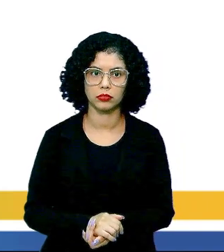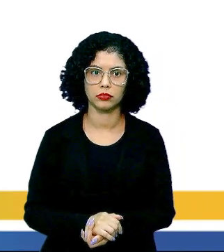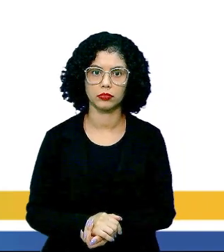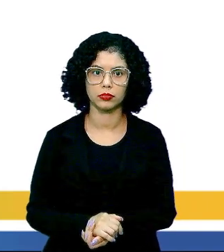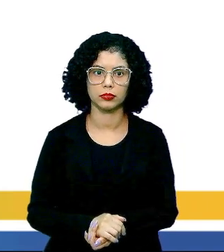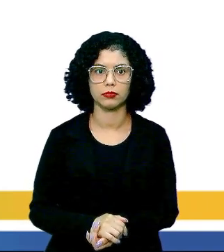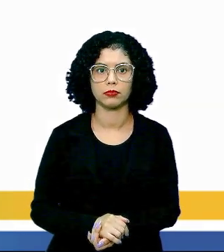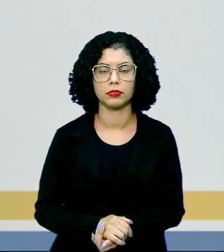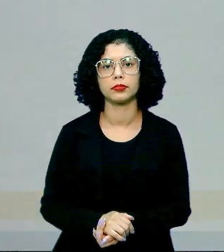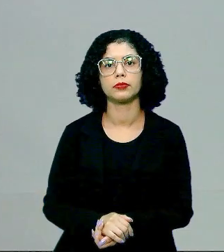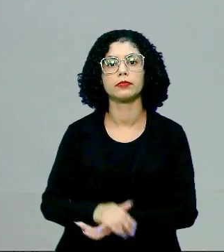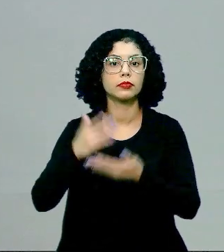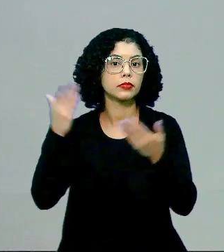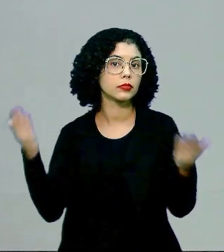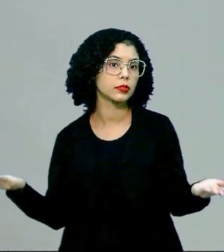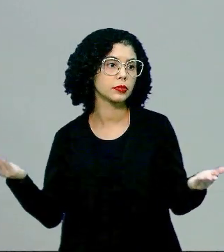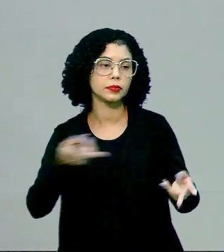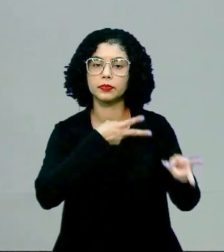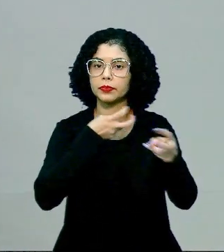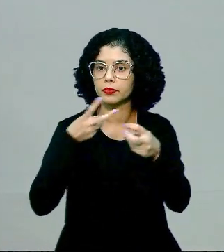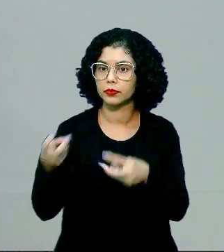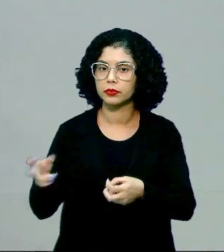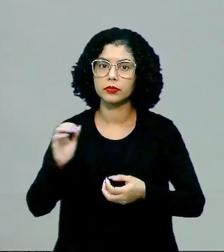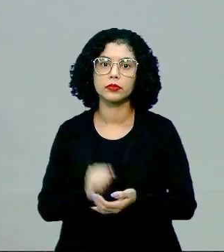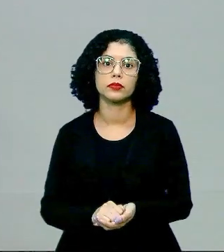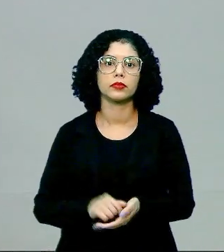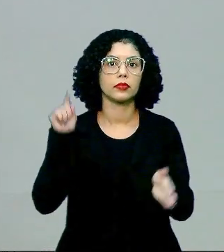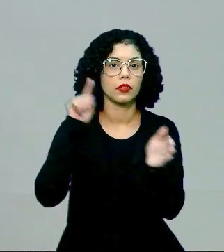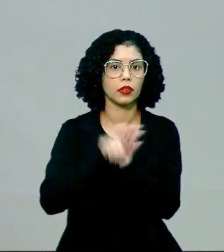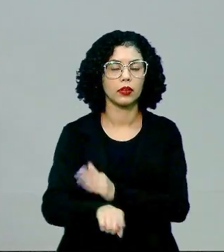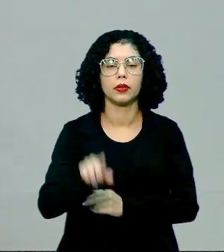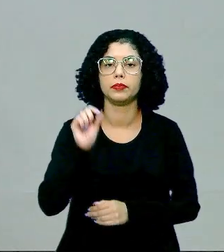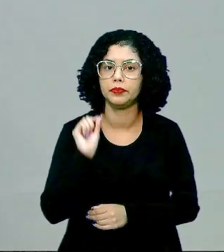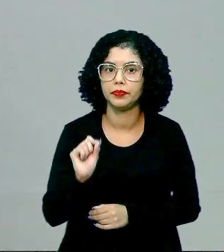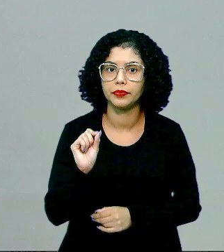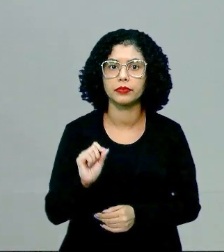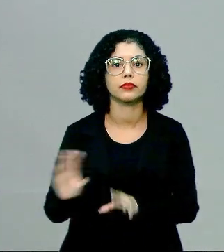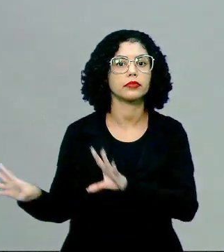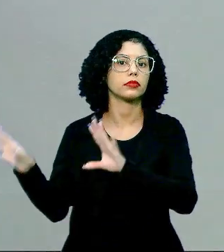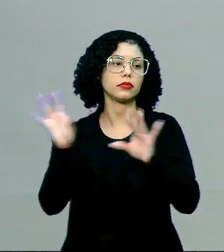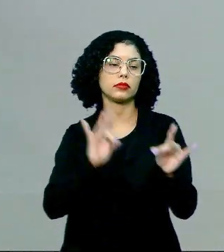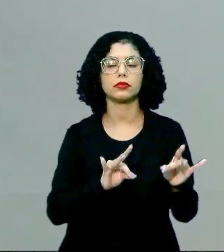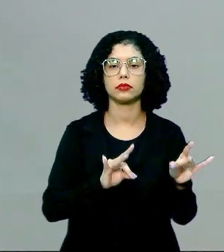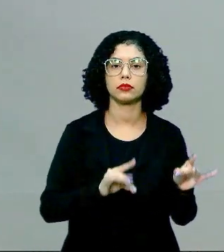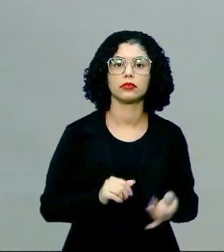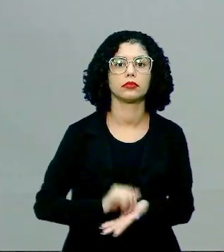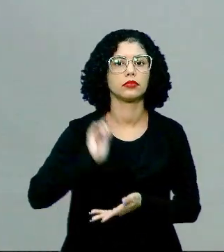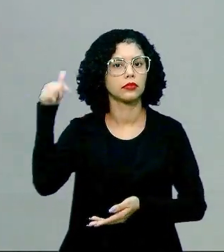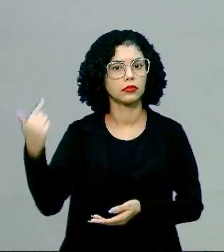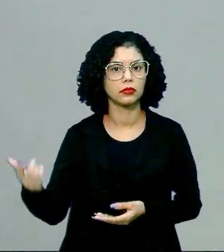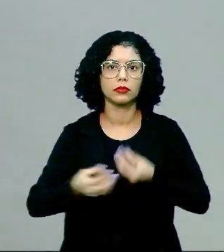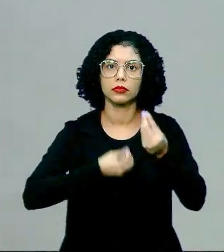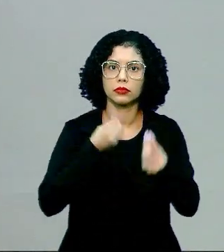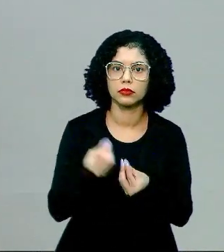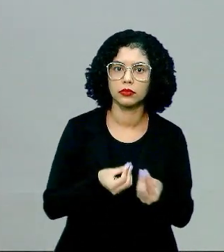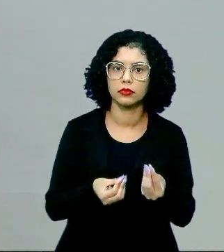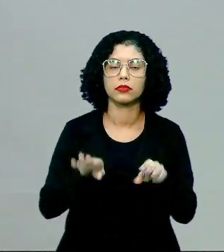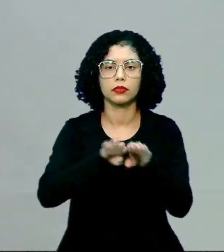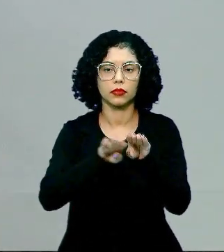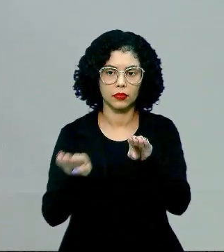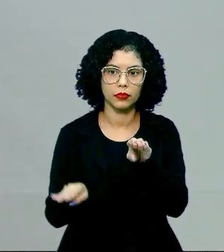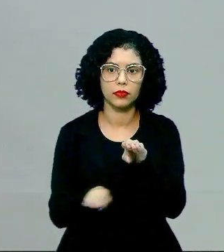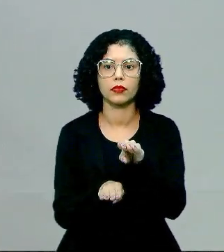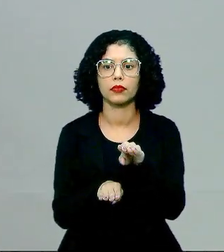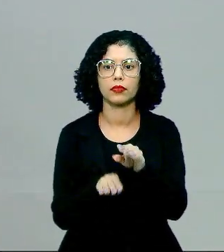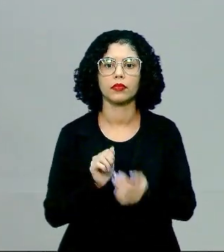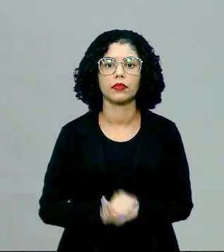convivência nos estádios, né? Então percebam, a questão, ela traz uma outra forma de